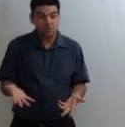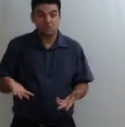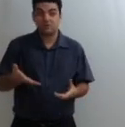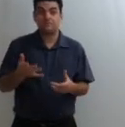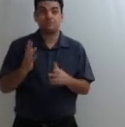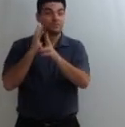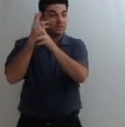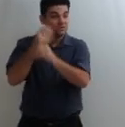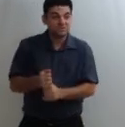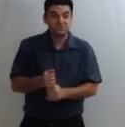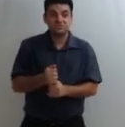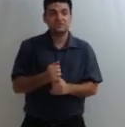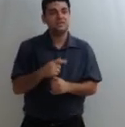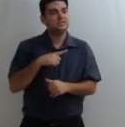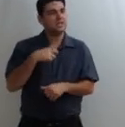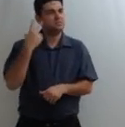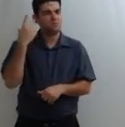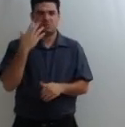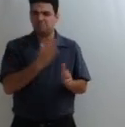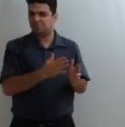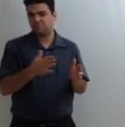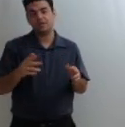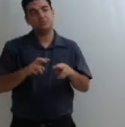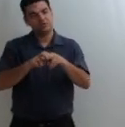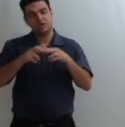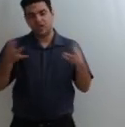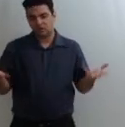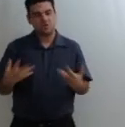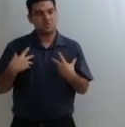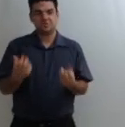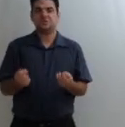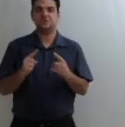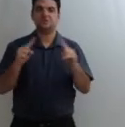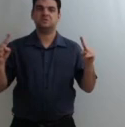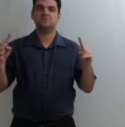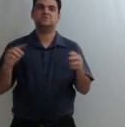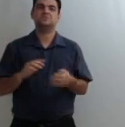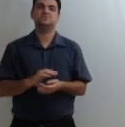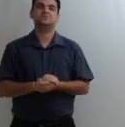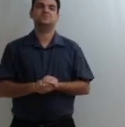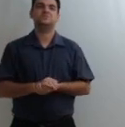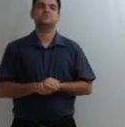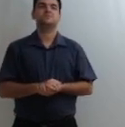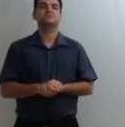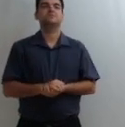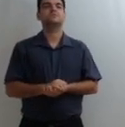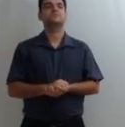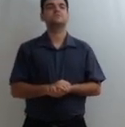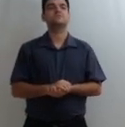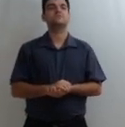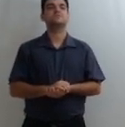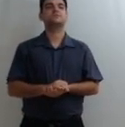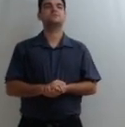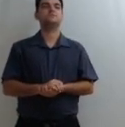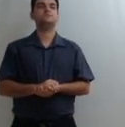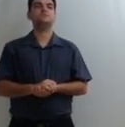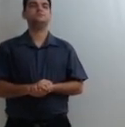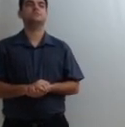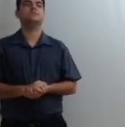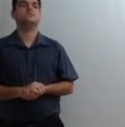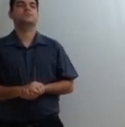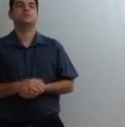por isso, com esse fundamento, eu estou não conhecendo do agravo regimental, senhor presidente. Obrigado, não